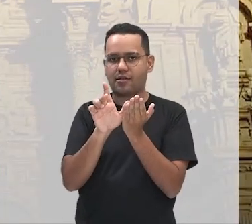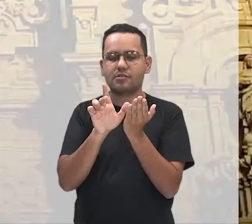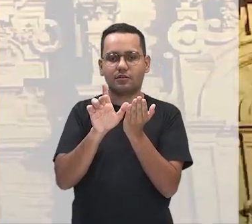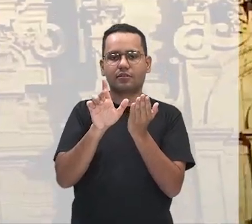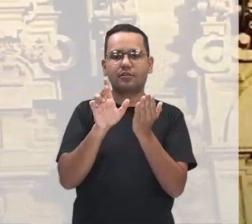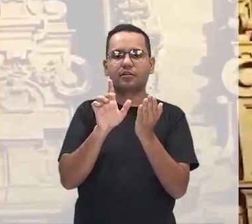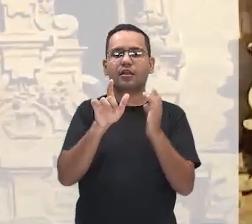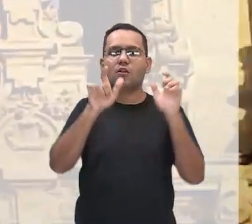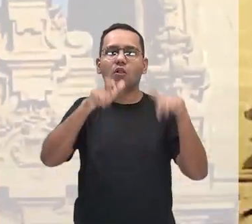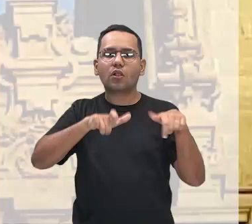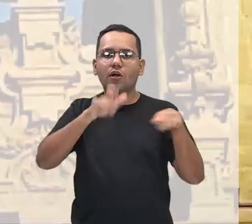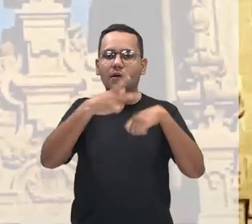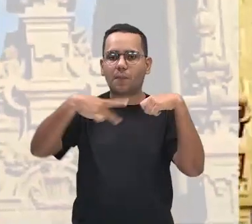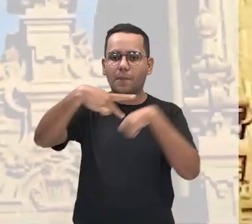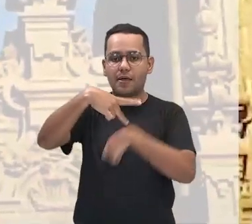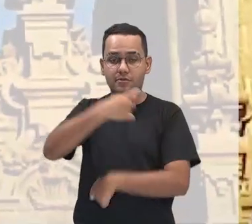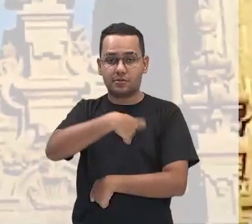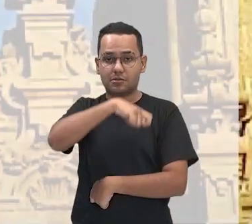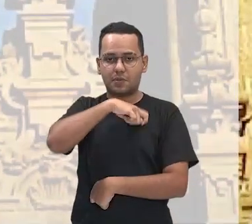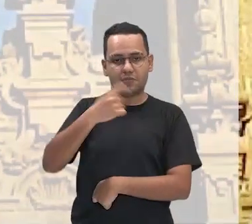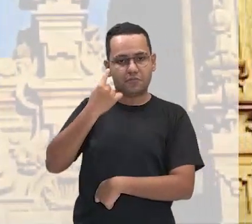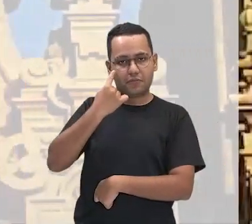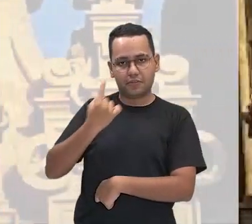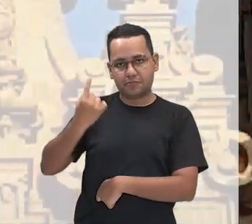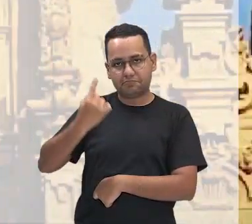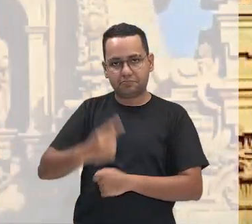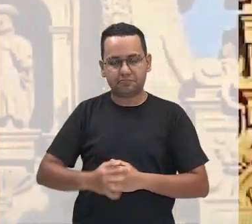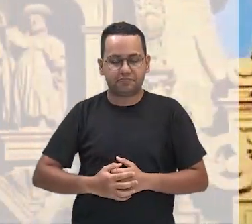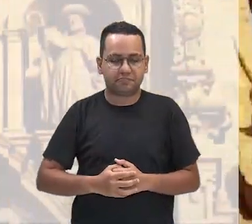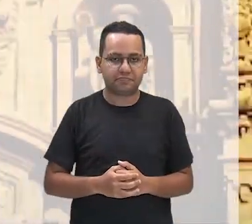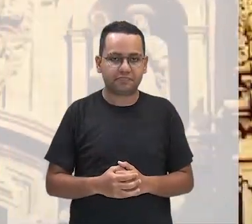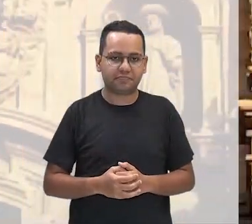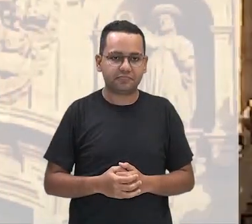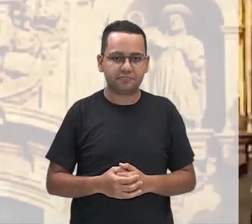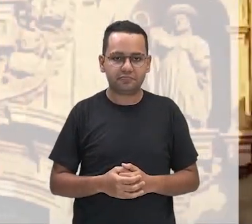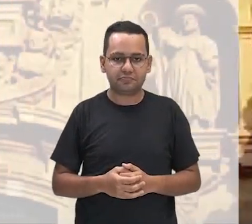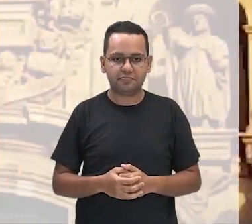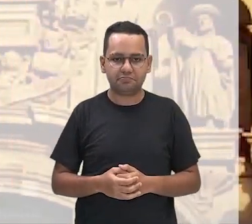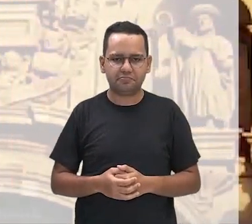Espanha. Olha só que a gente consegue perceber a